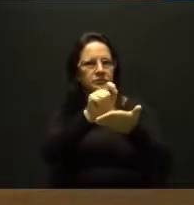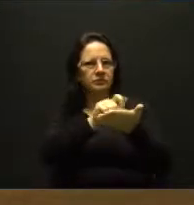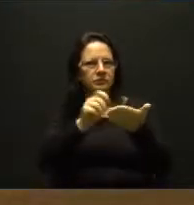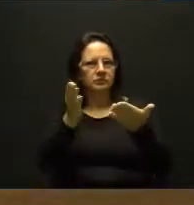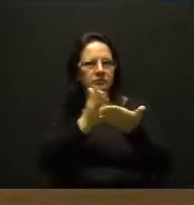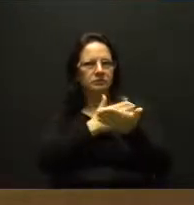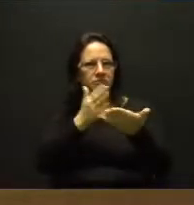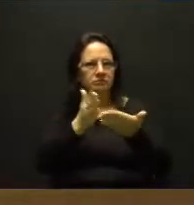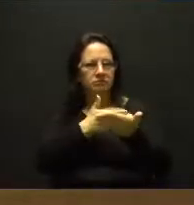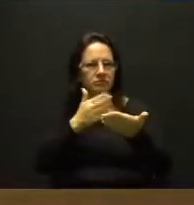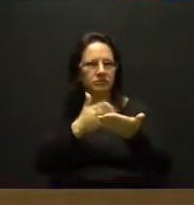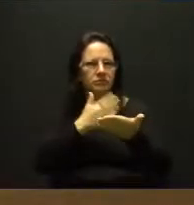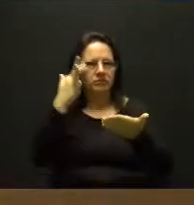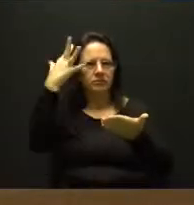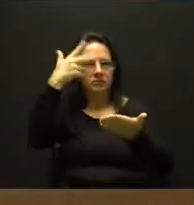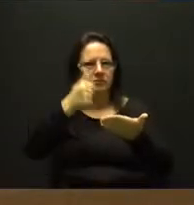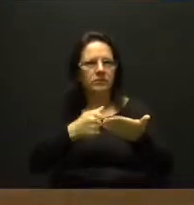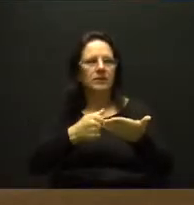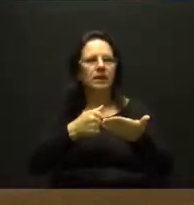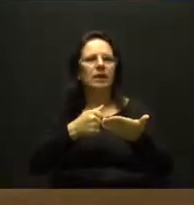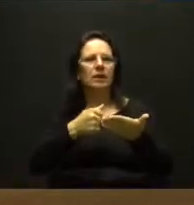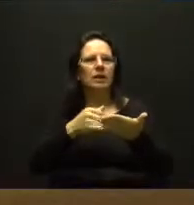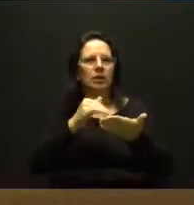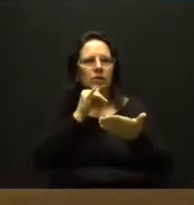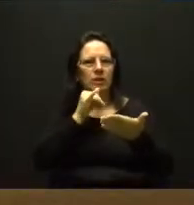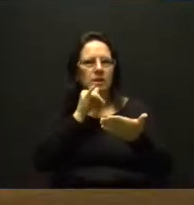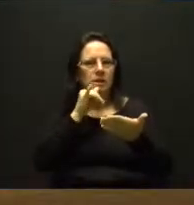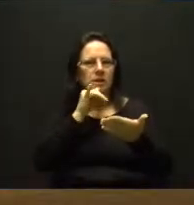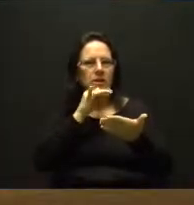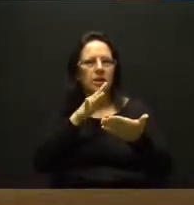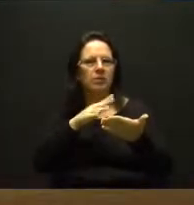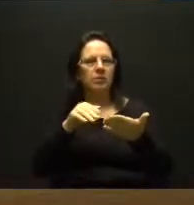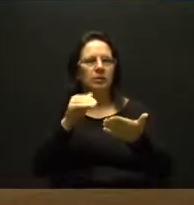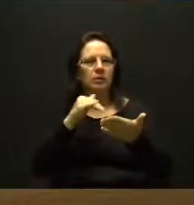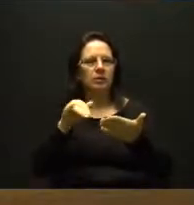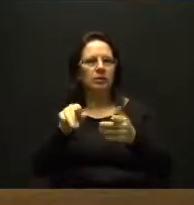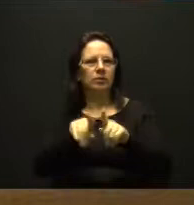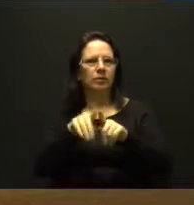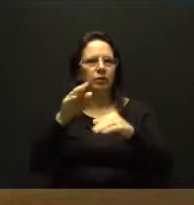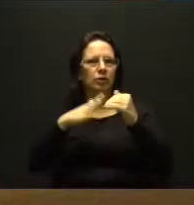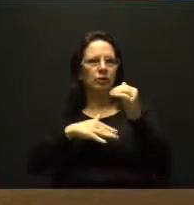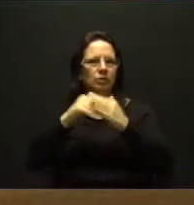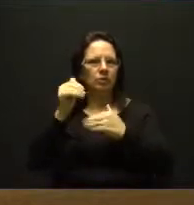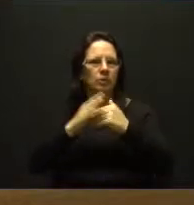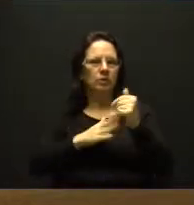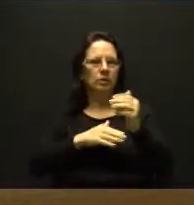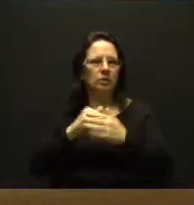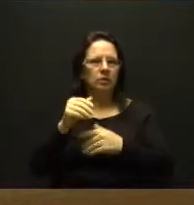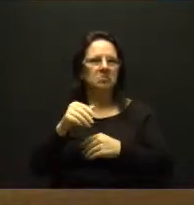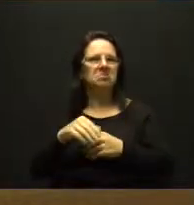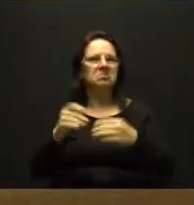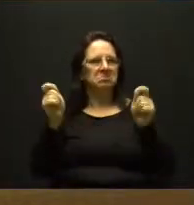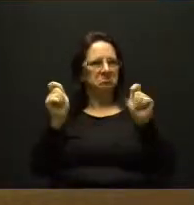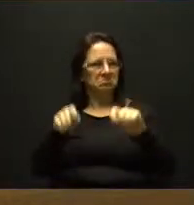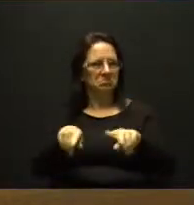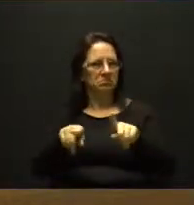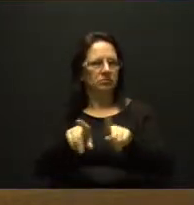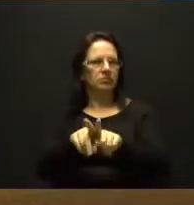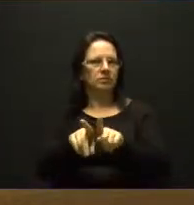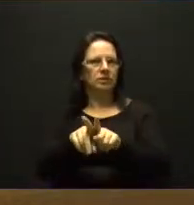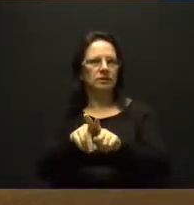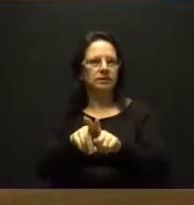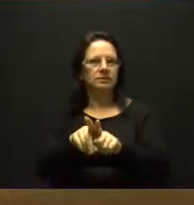recheadas de belos exemplos de dedicação e dedicação profissionalismo e eficiência senhoras e